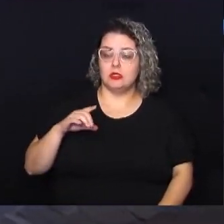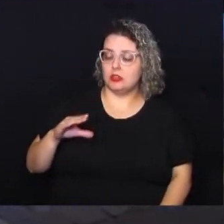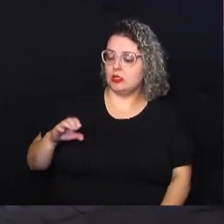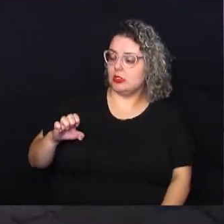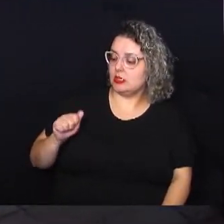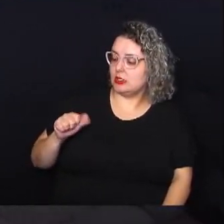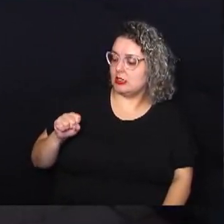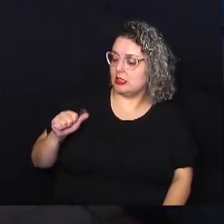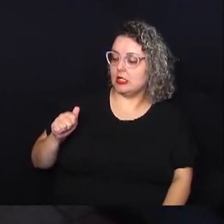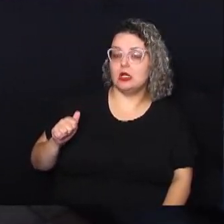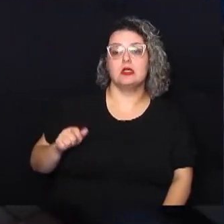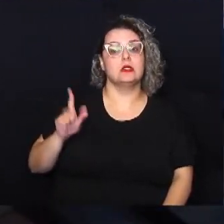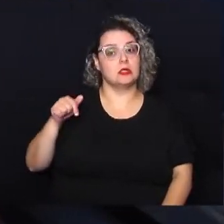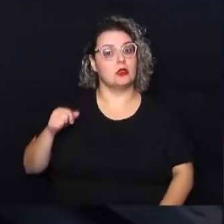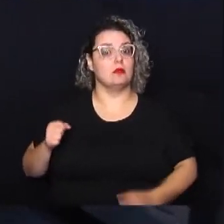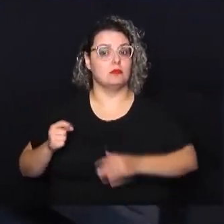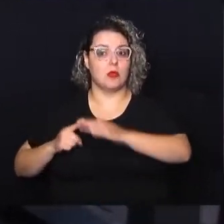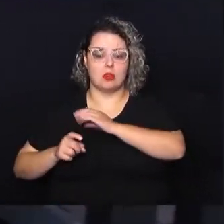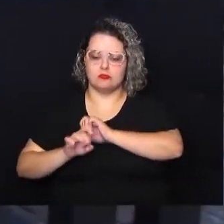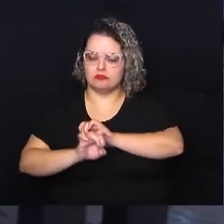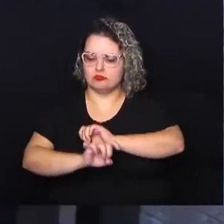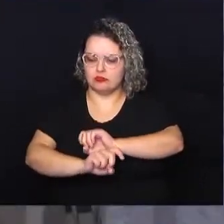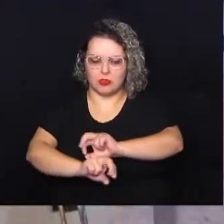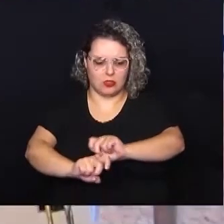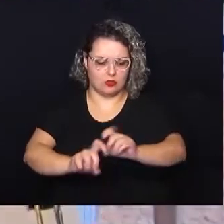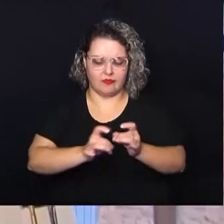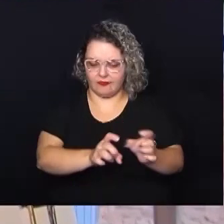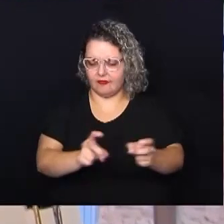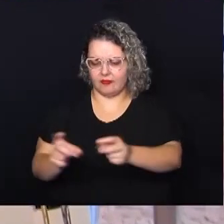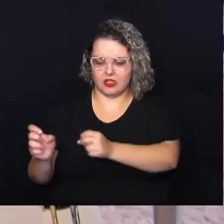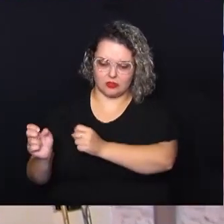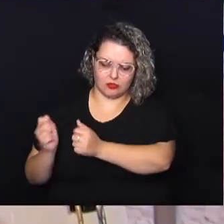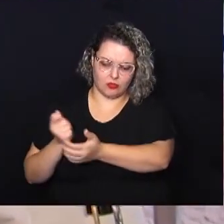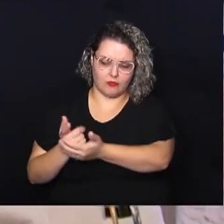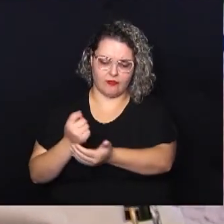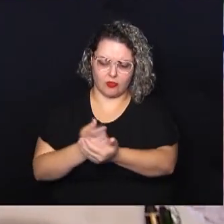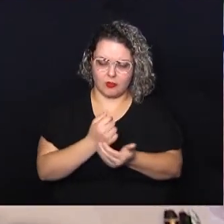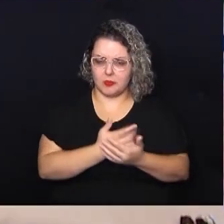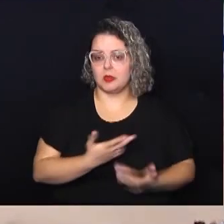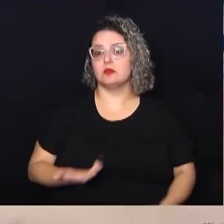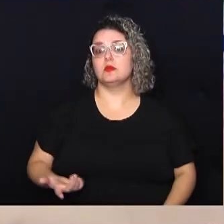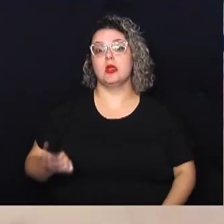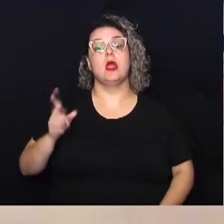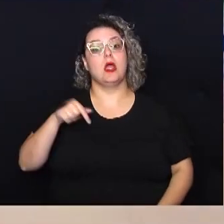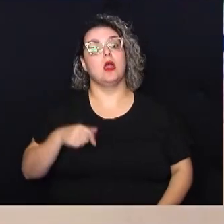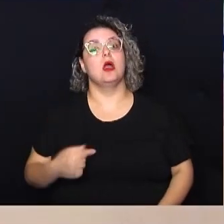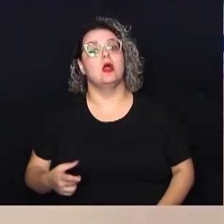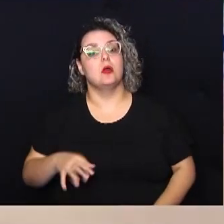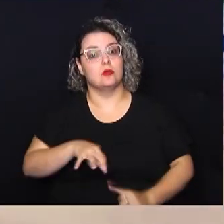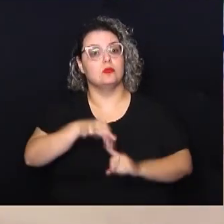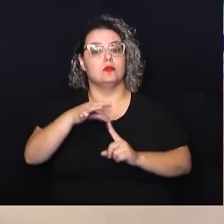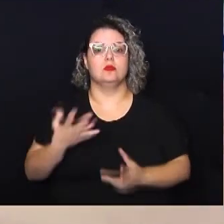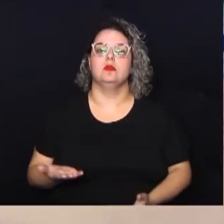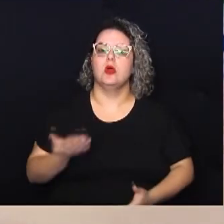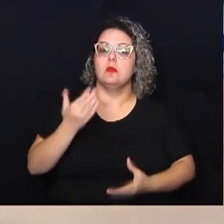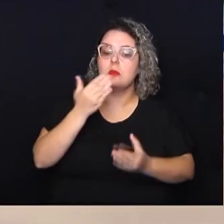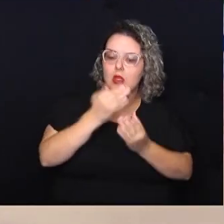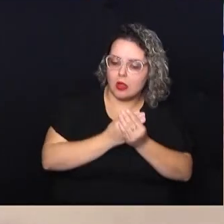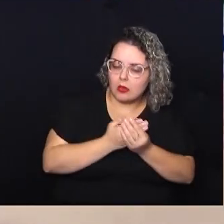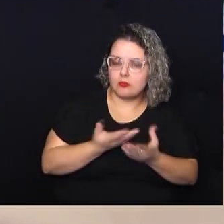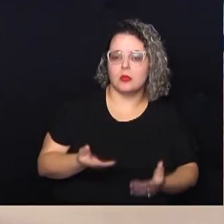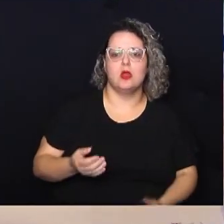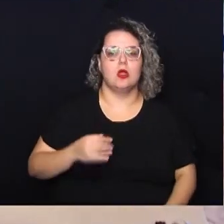centro distribuidor e com muitos produtores regionais. Esse foi o intuito de nós buscarmos os produtos para rechear um lanche,